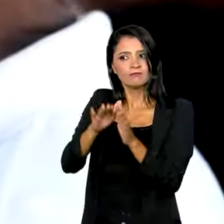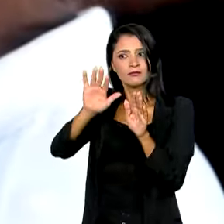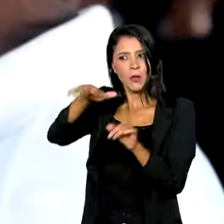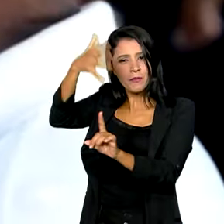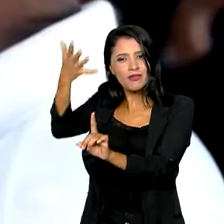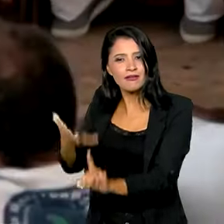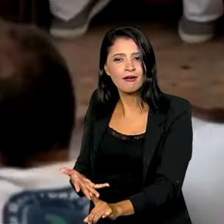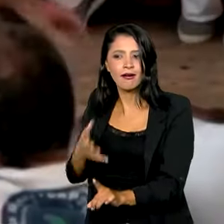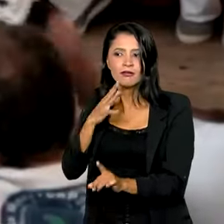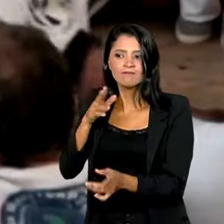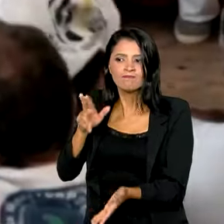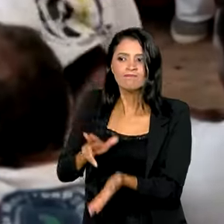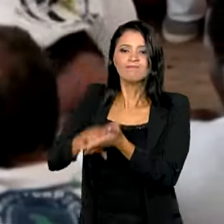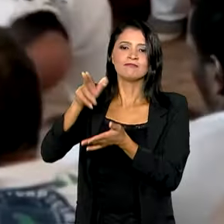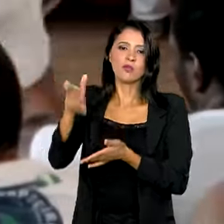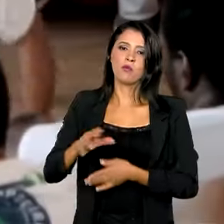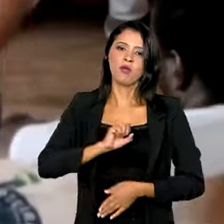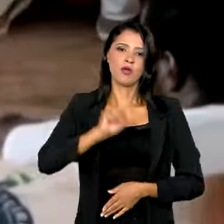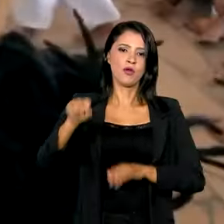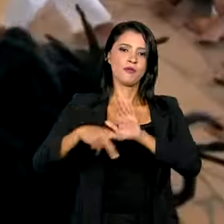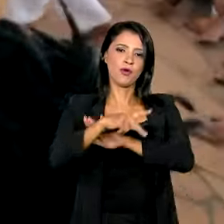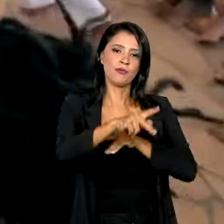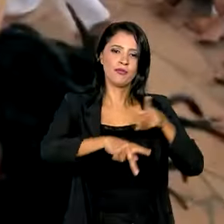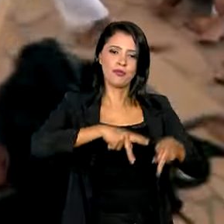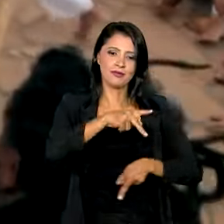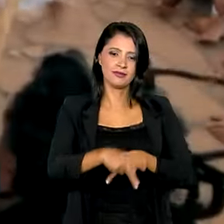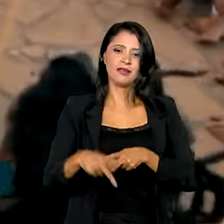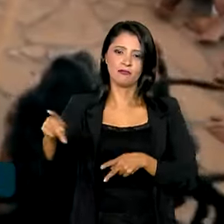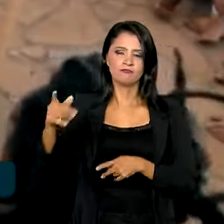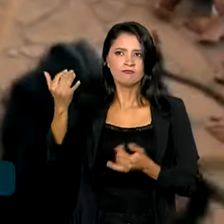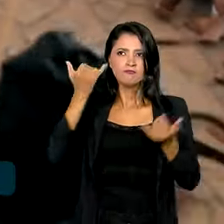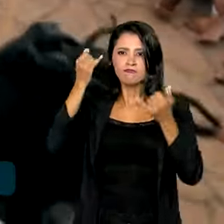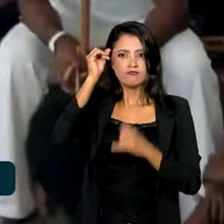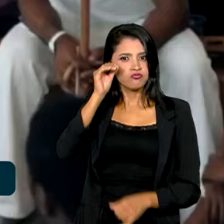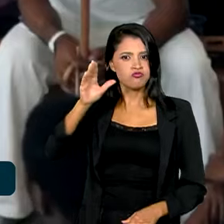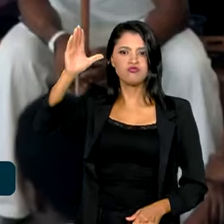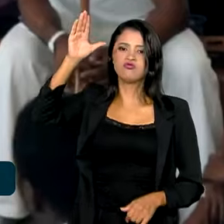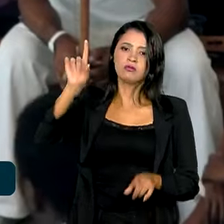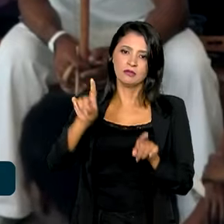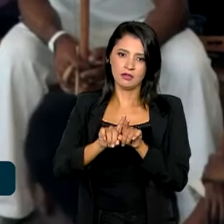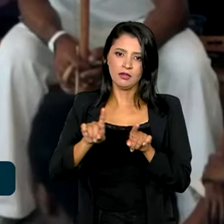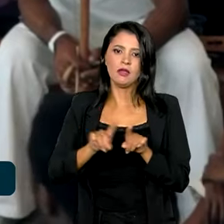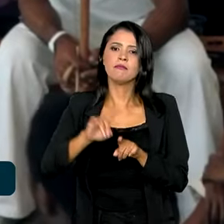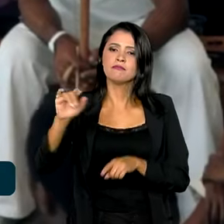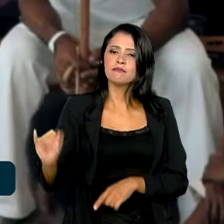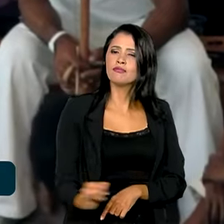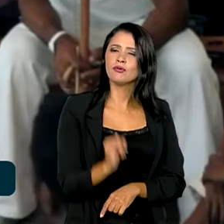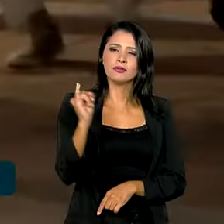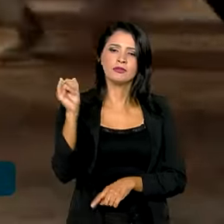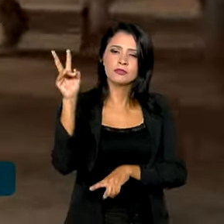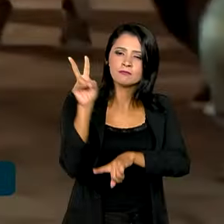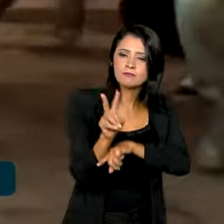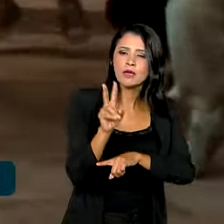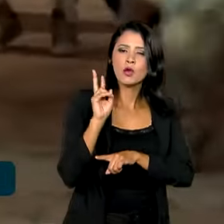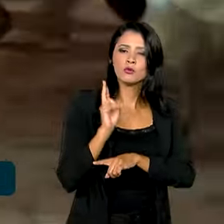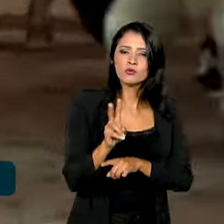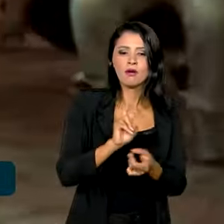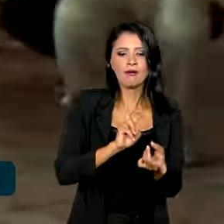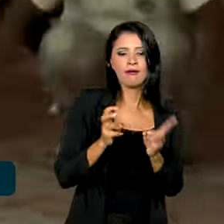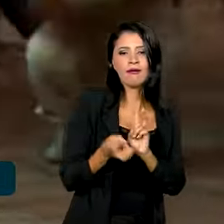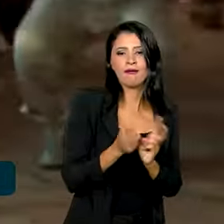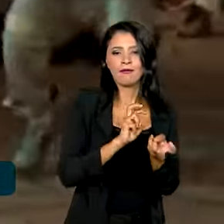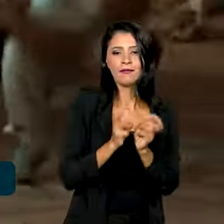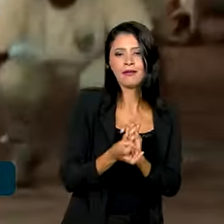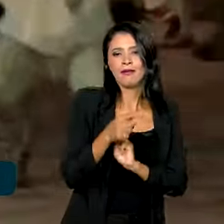e reconhecidos como heróis populares, detentores de conhecimentos e fundamentais para a preservação da capoeira